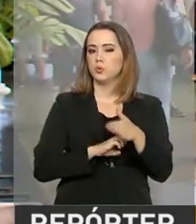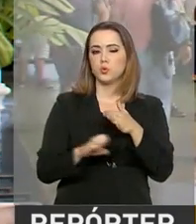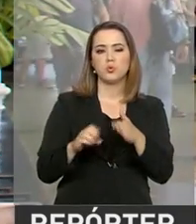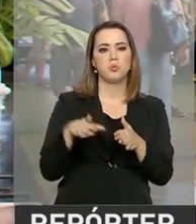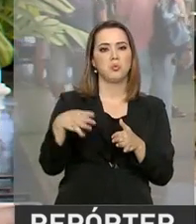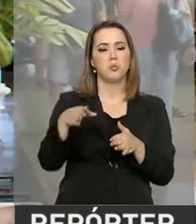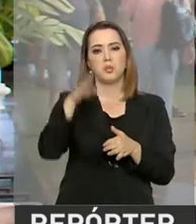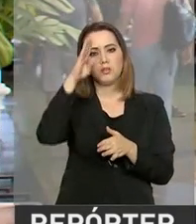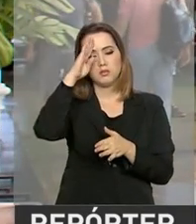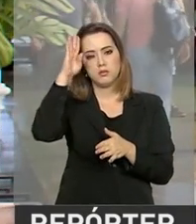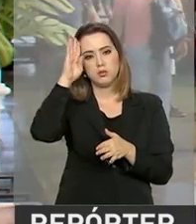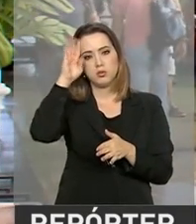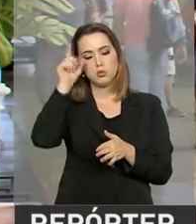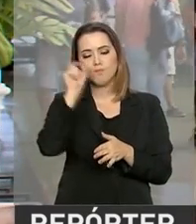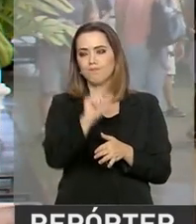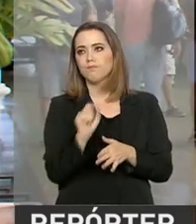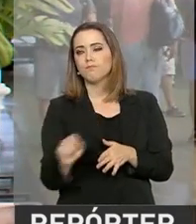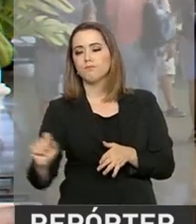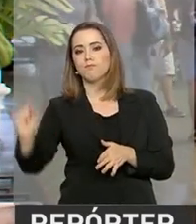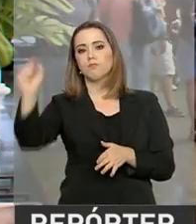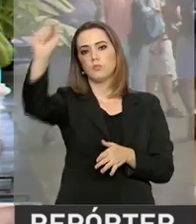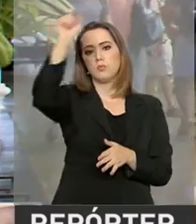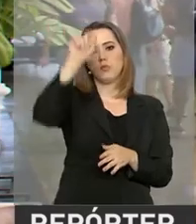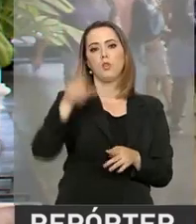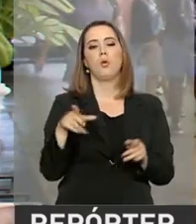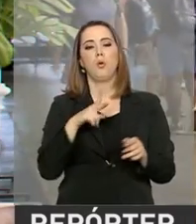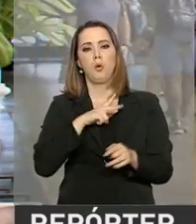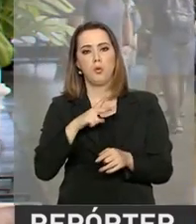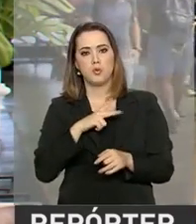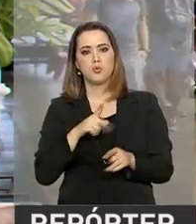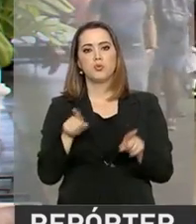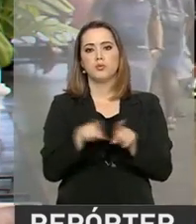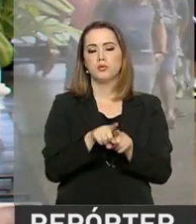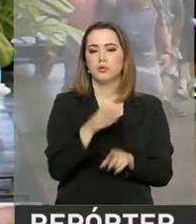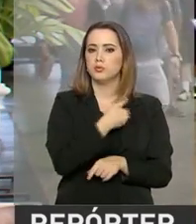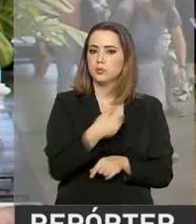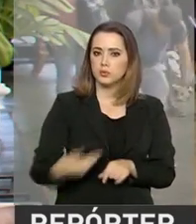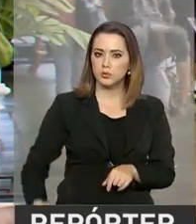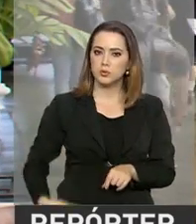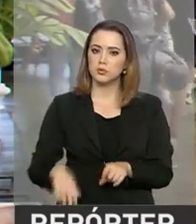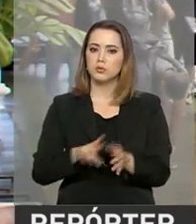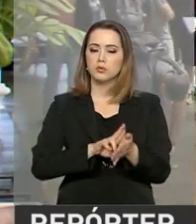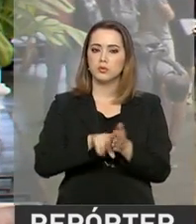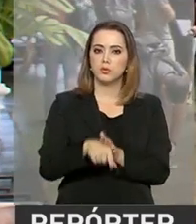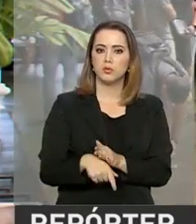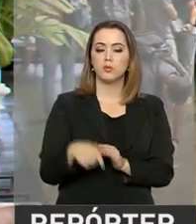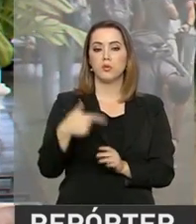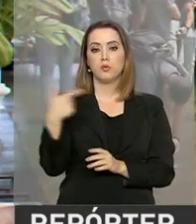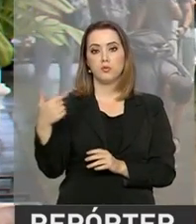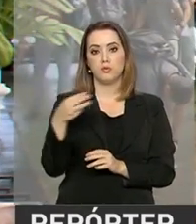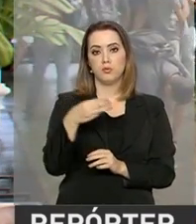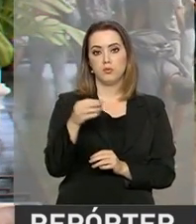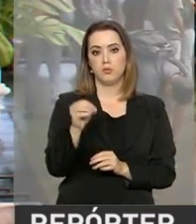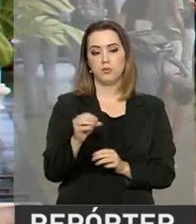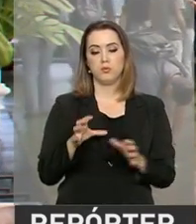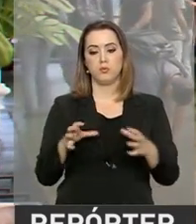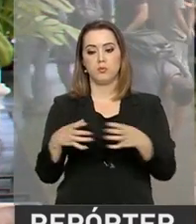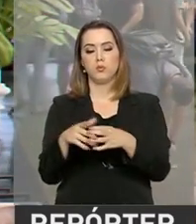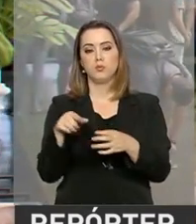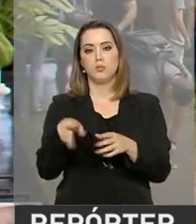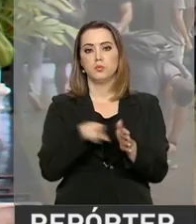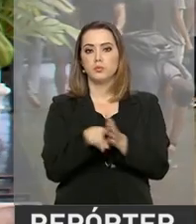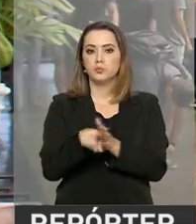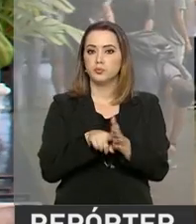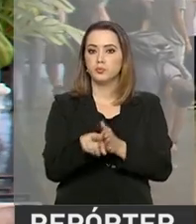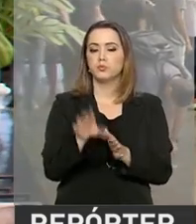particulares, de todas as regiões do país. São mais de 90 grupos e cerca de 230 pesquisadores. Aqui no Distrito